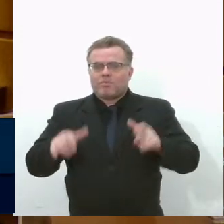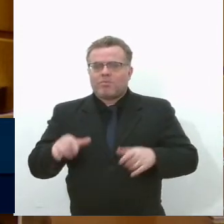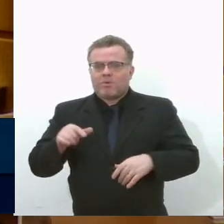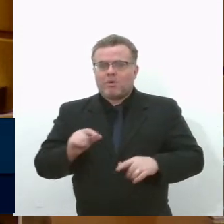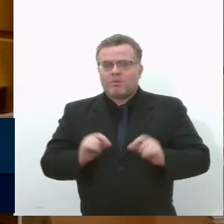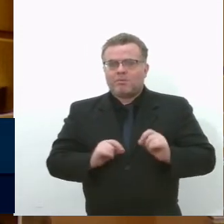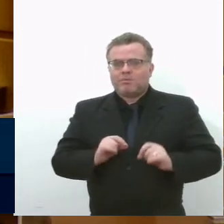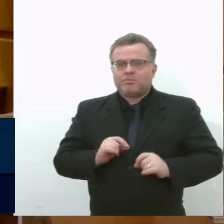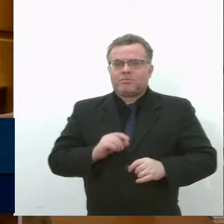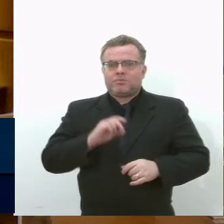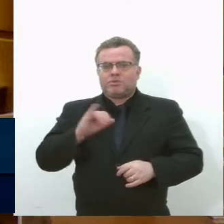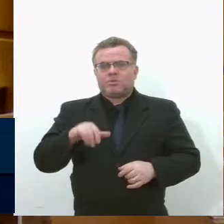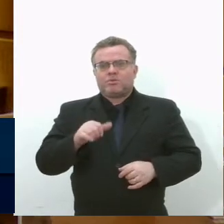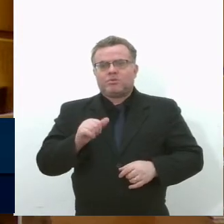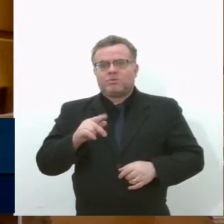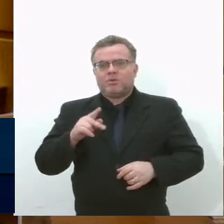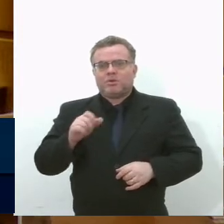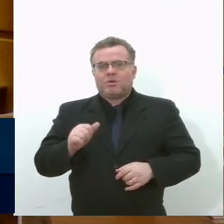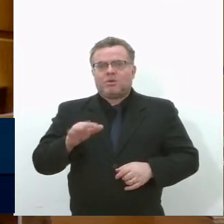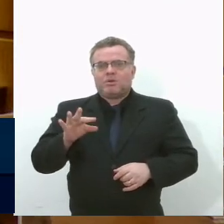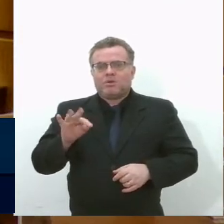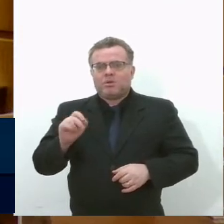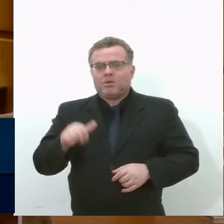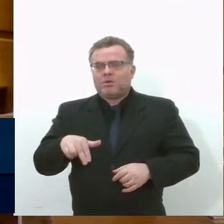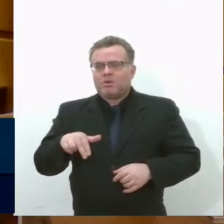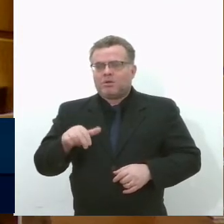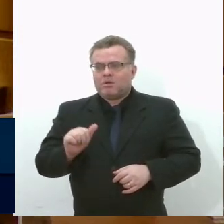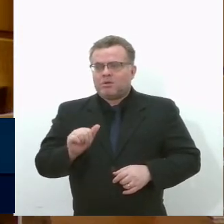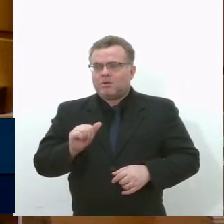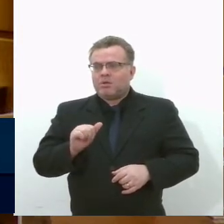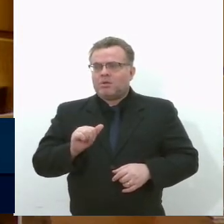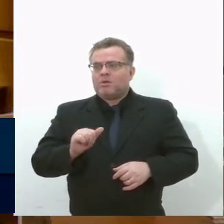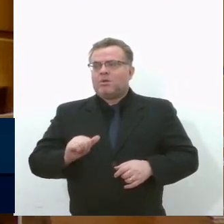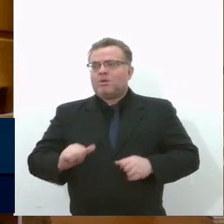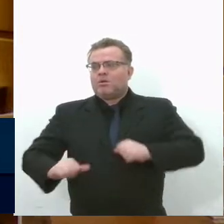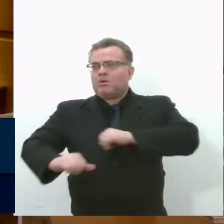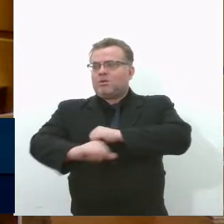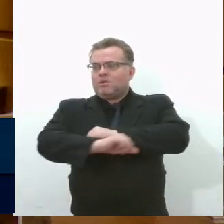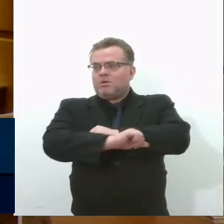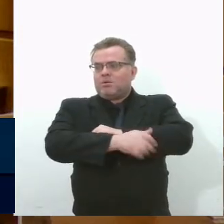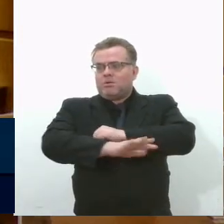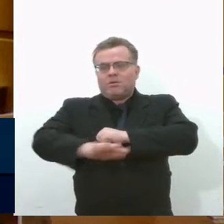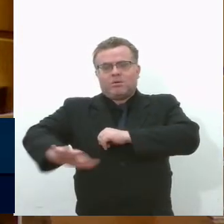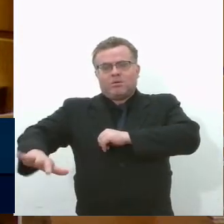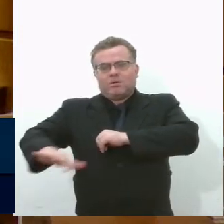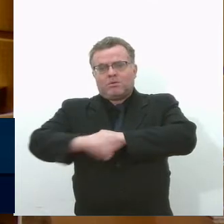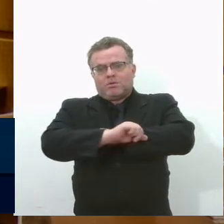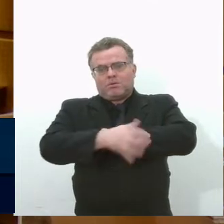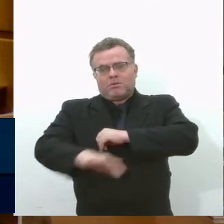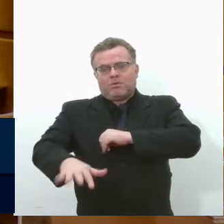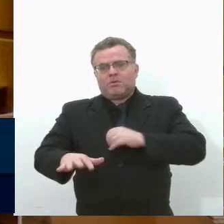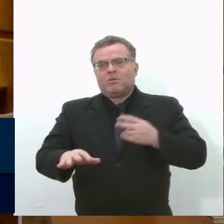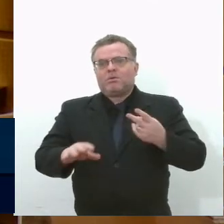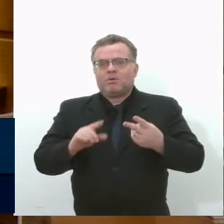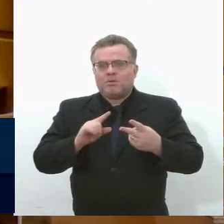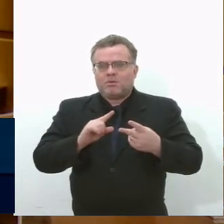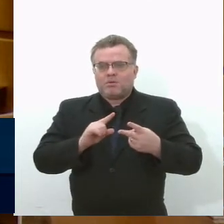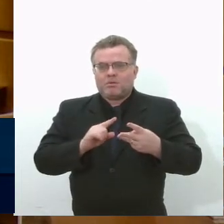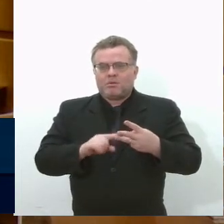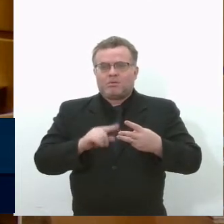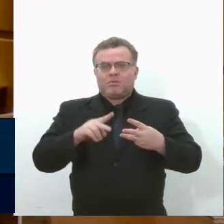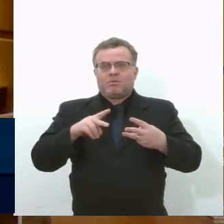Jabotiana, que é um bairro de Aracaju, Santa Maria, Marivã, não